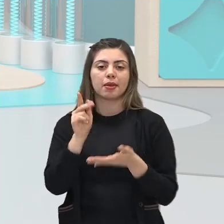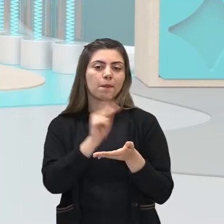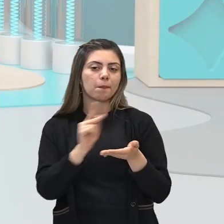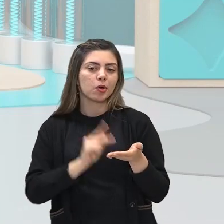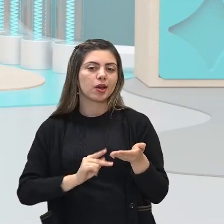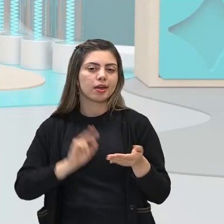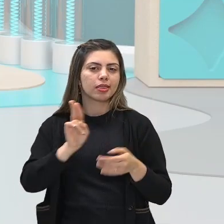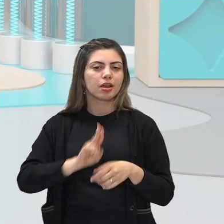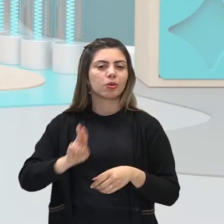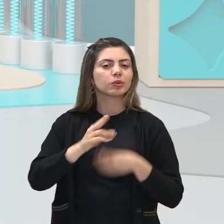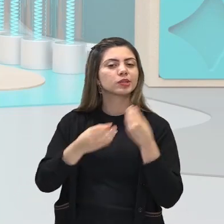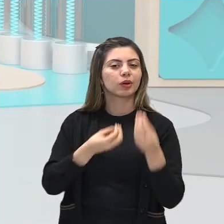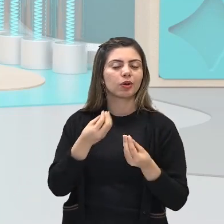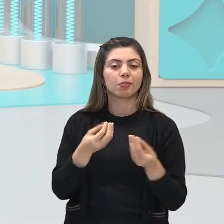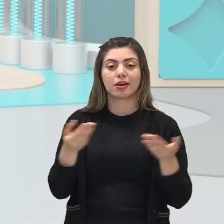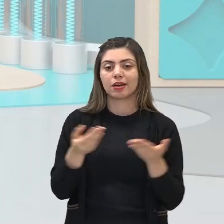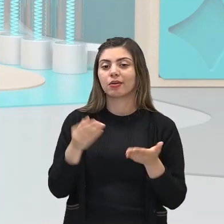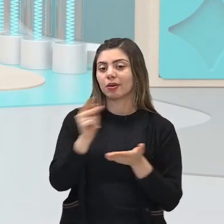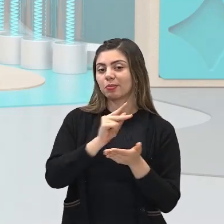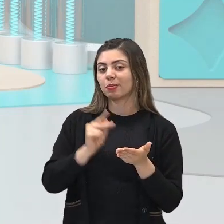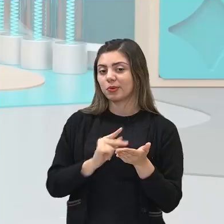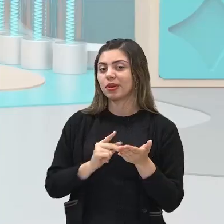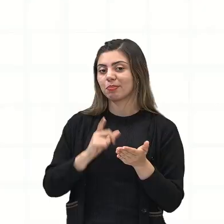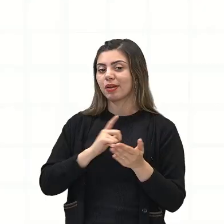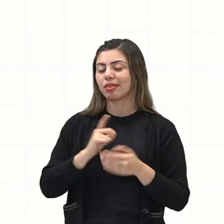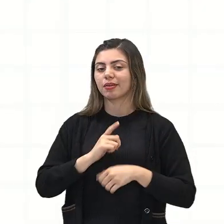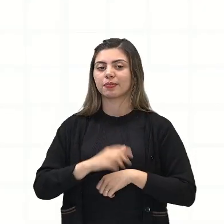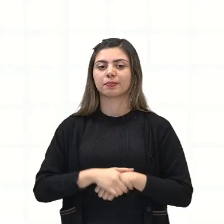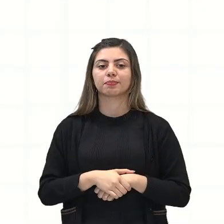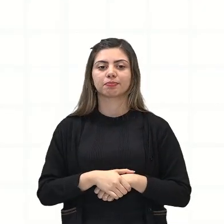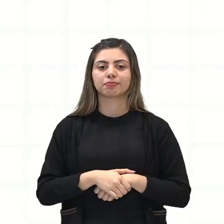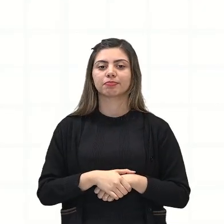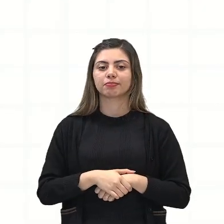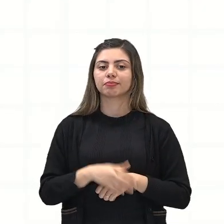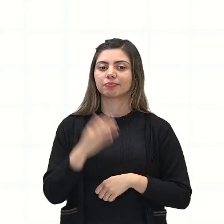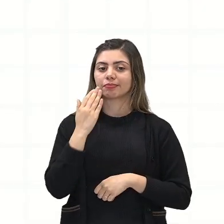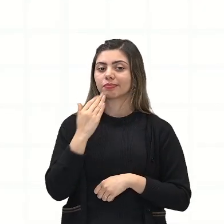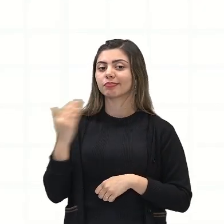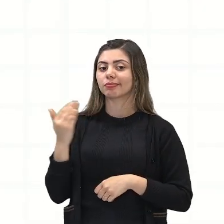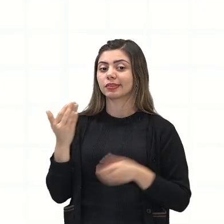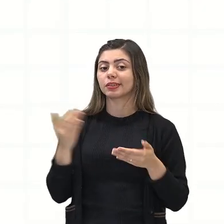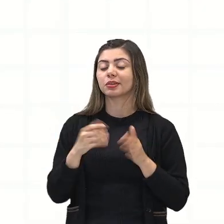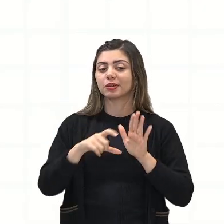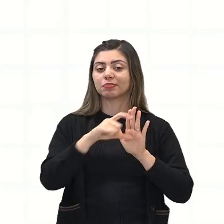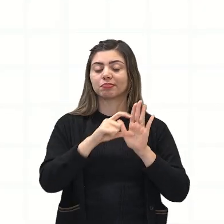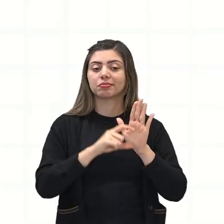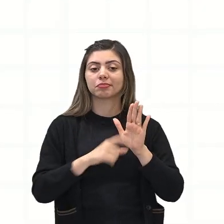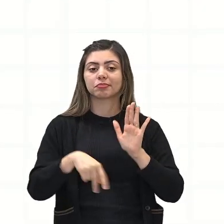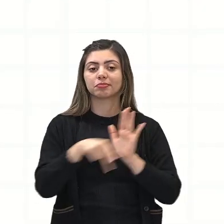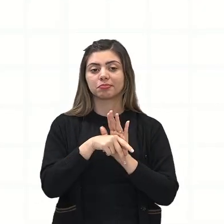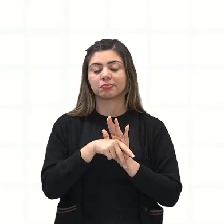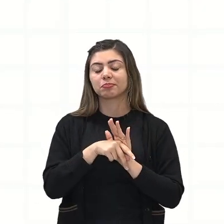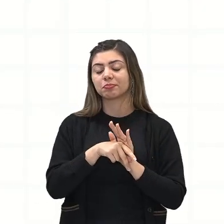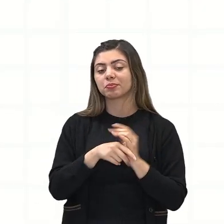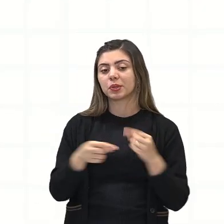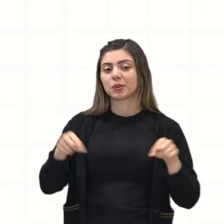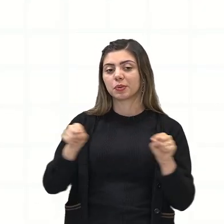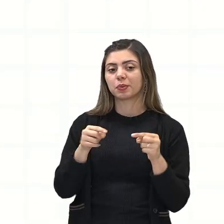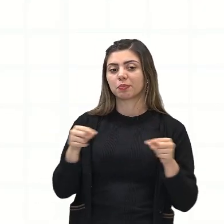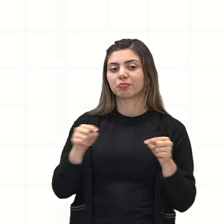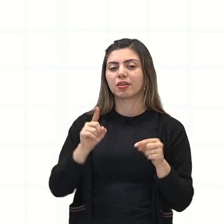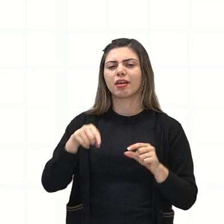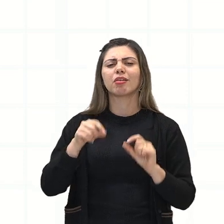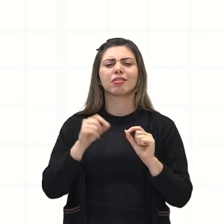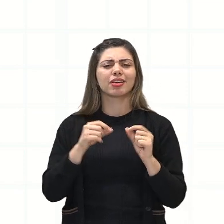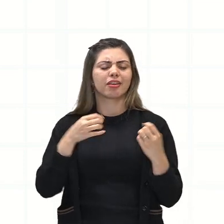isso? A gente vai ver no nosso poema a seguir. Eu extraí alguns trechos do poema Violões que